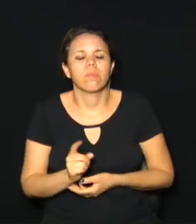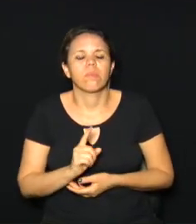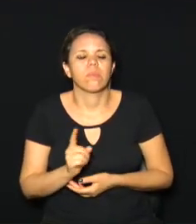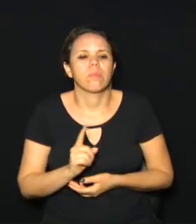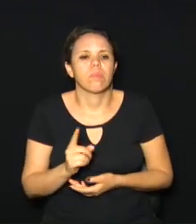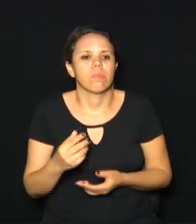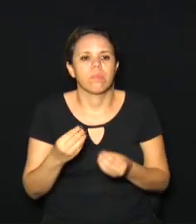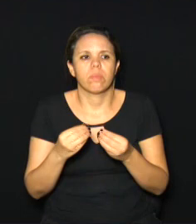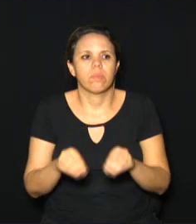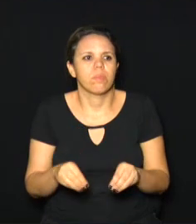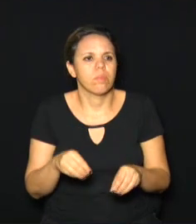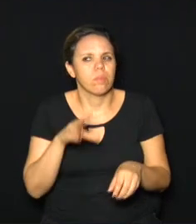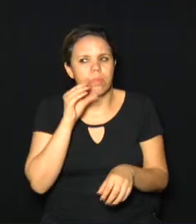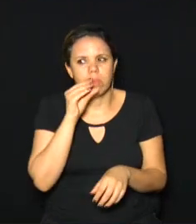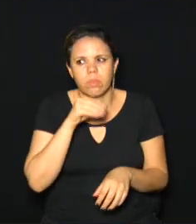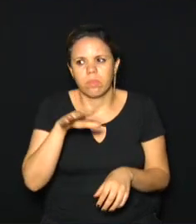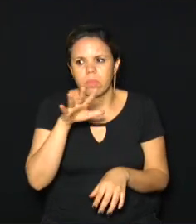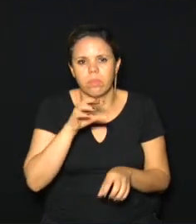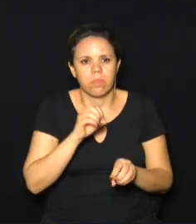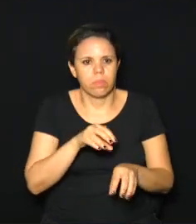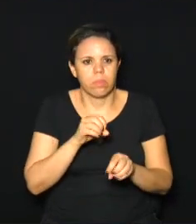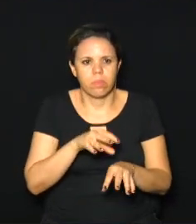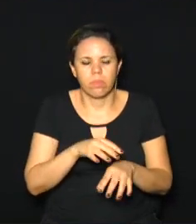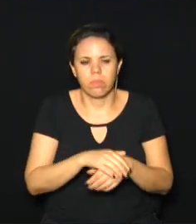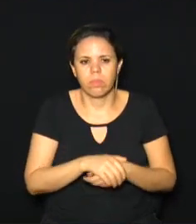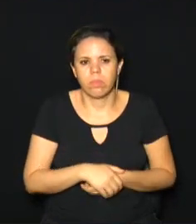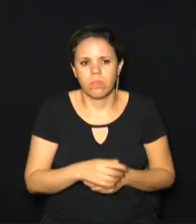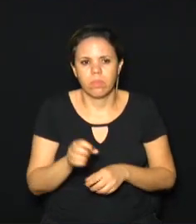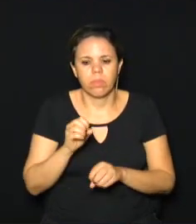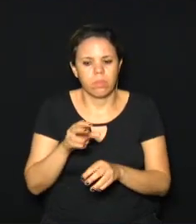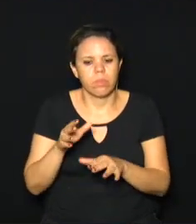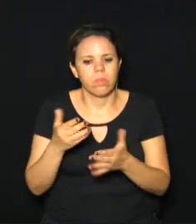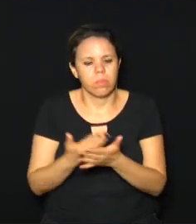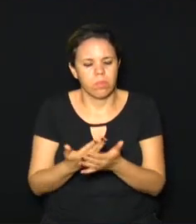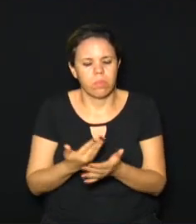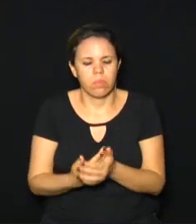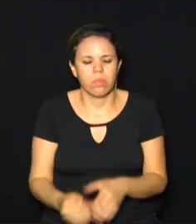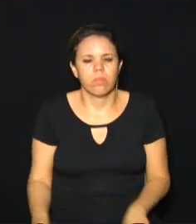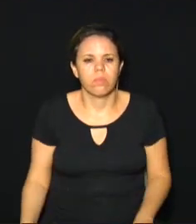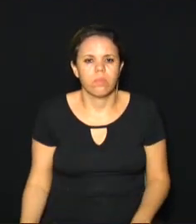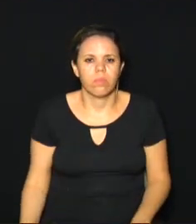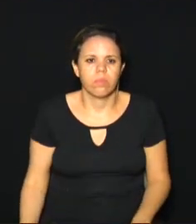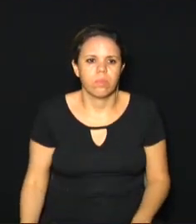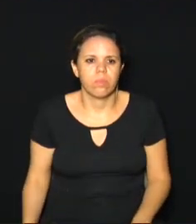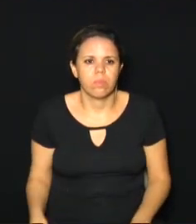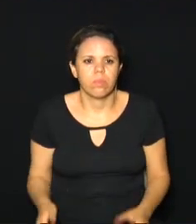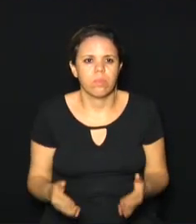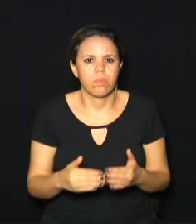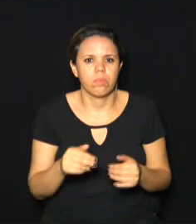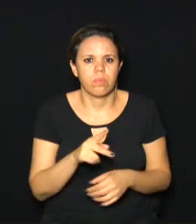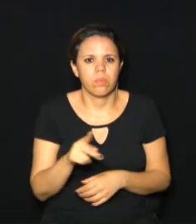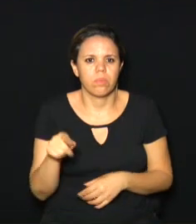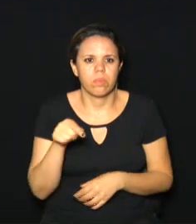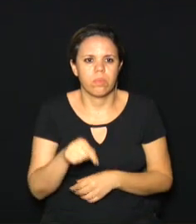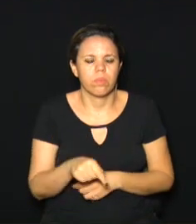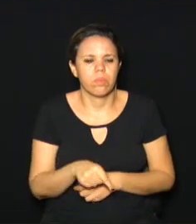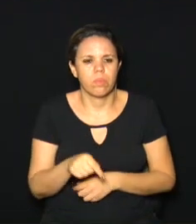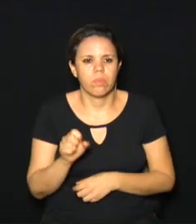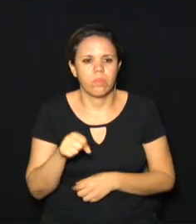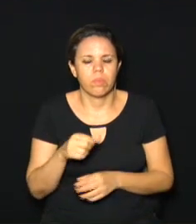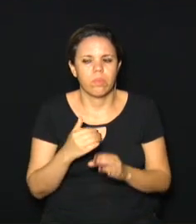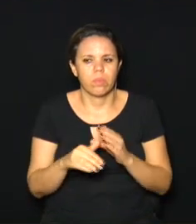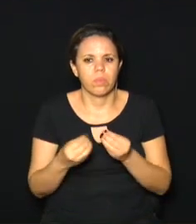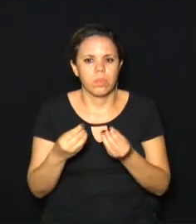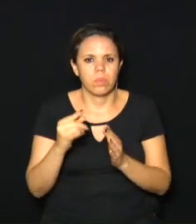isso aí não prejudique o trabalhador da área da educação aí que está ministrando essas aulas aí. Então, peço por gentileza ao presidente, deve me mandar isso